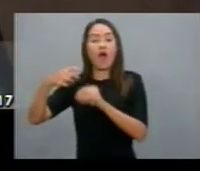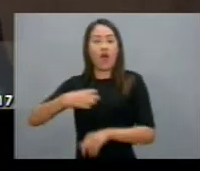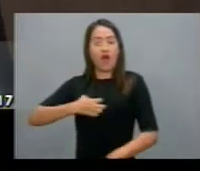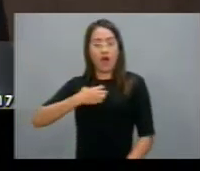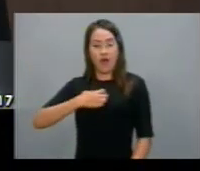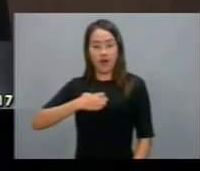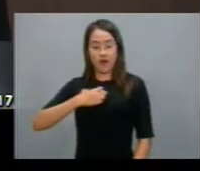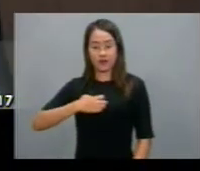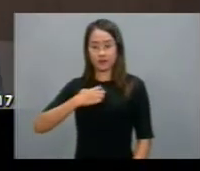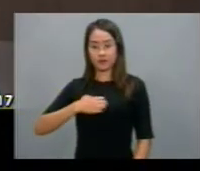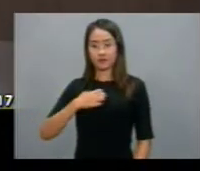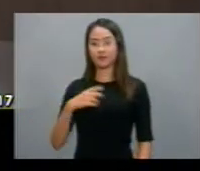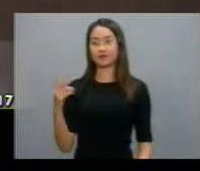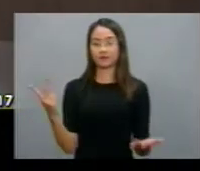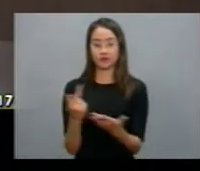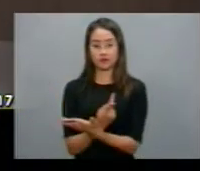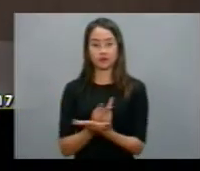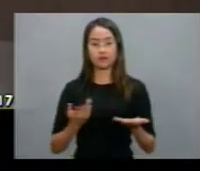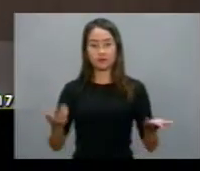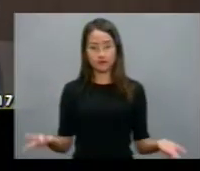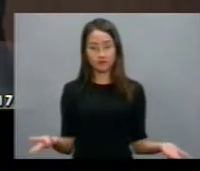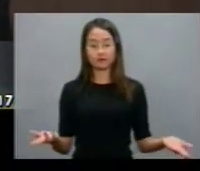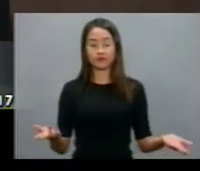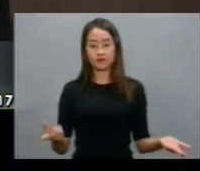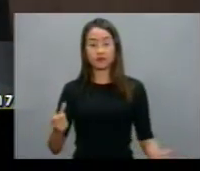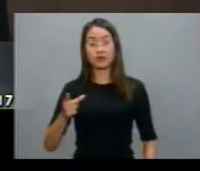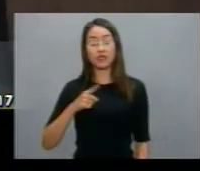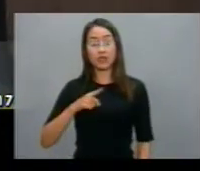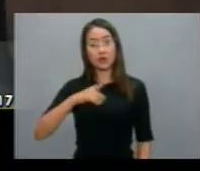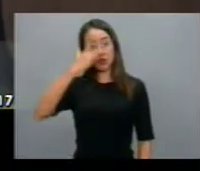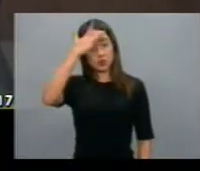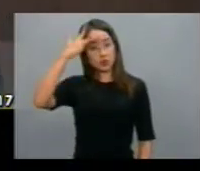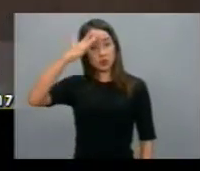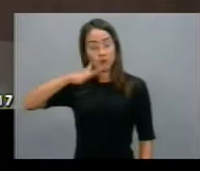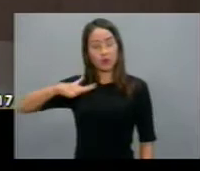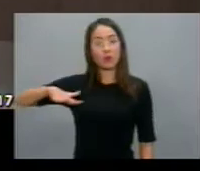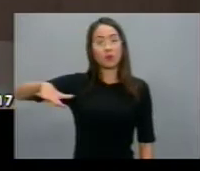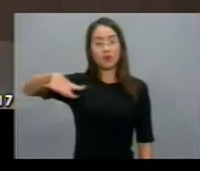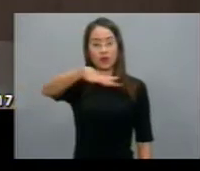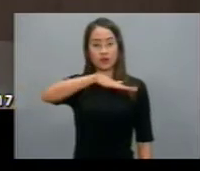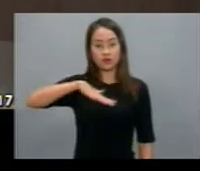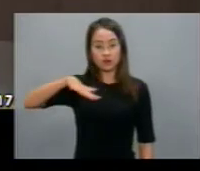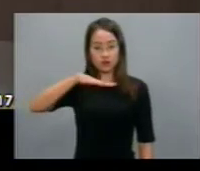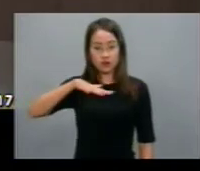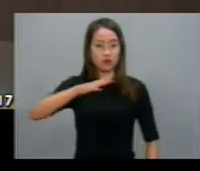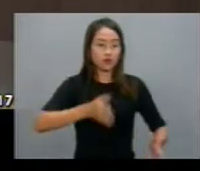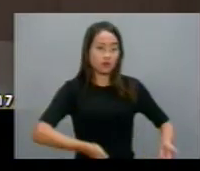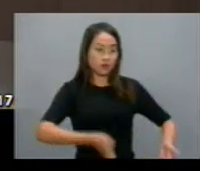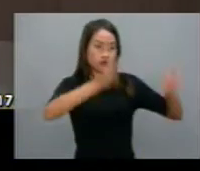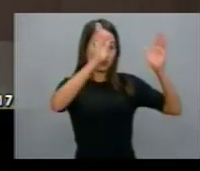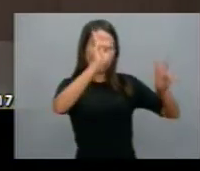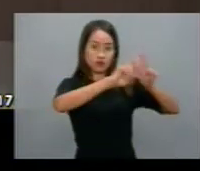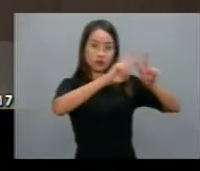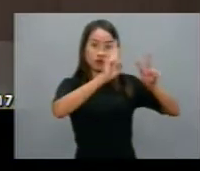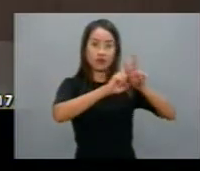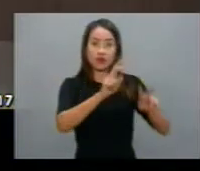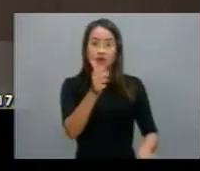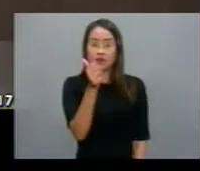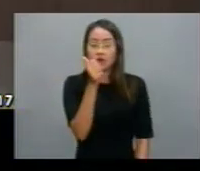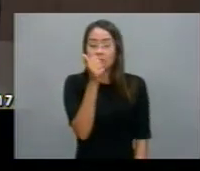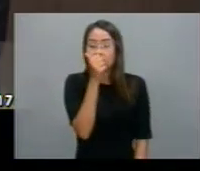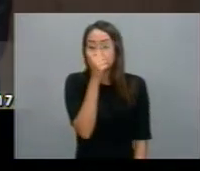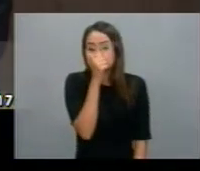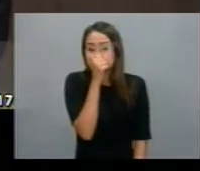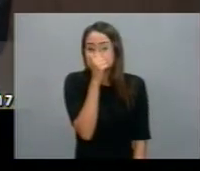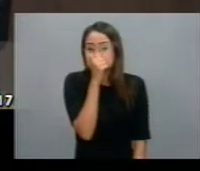ela diminua em determinadas unidades, porque a superpopulação, repito, é mão de obra para as organizações que